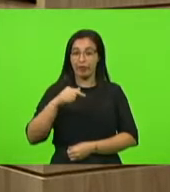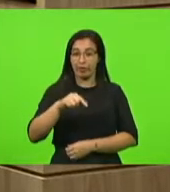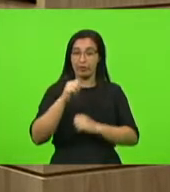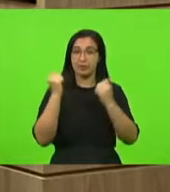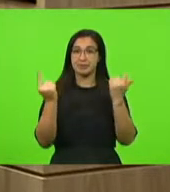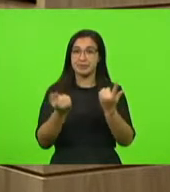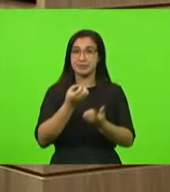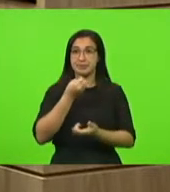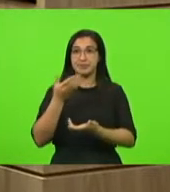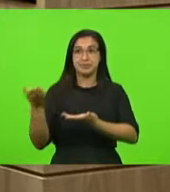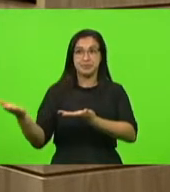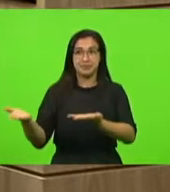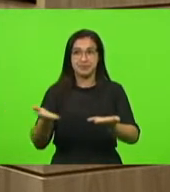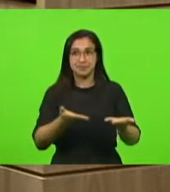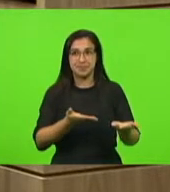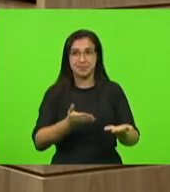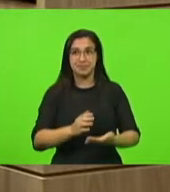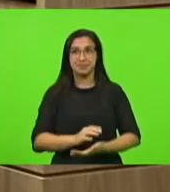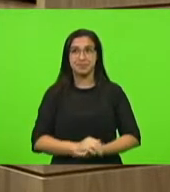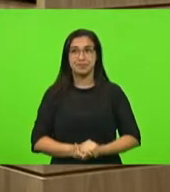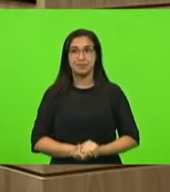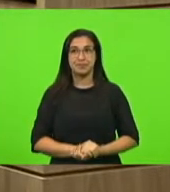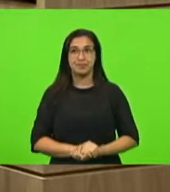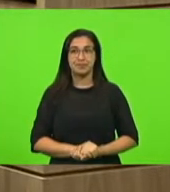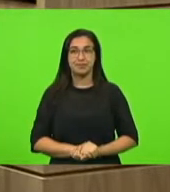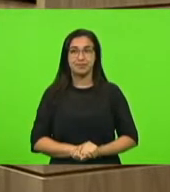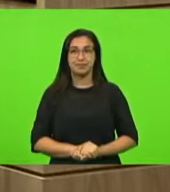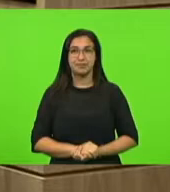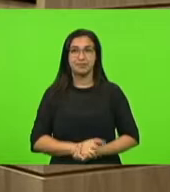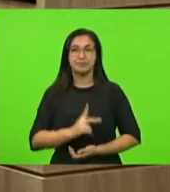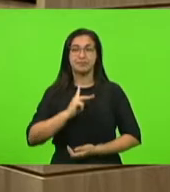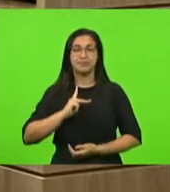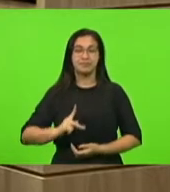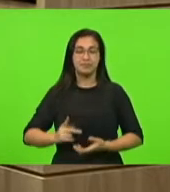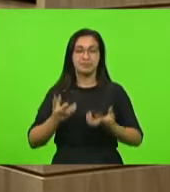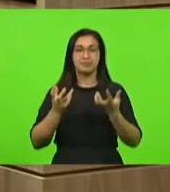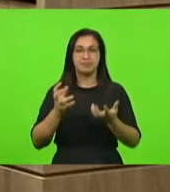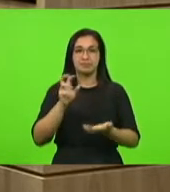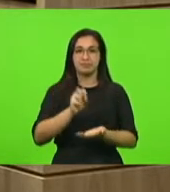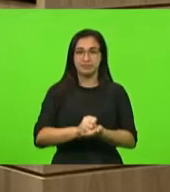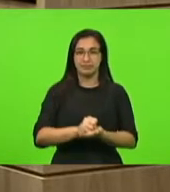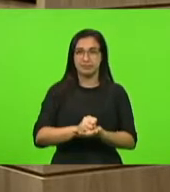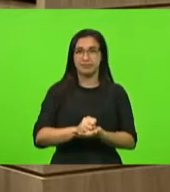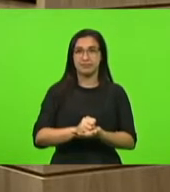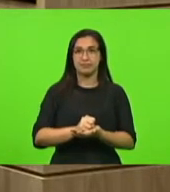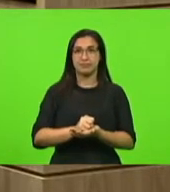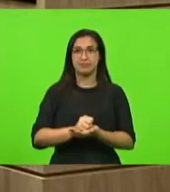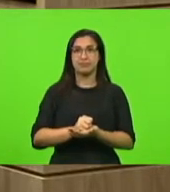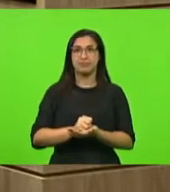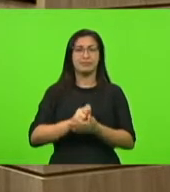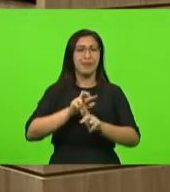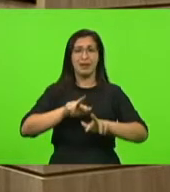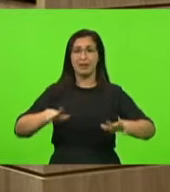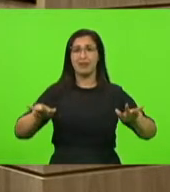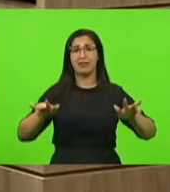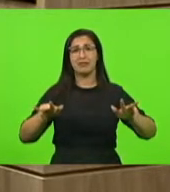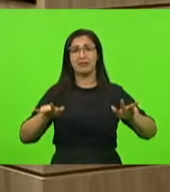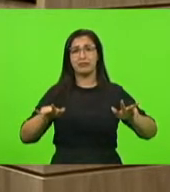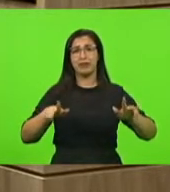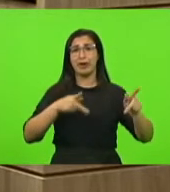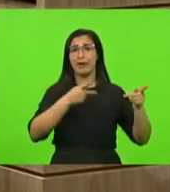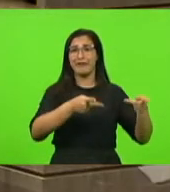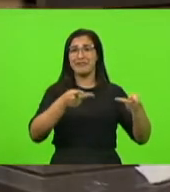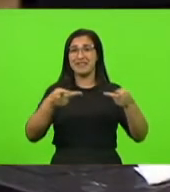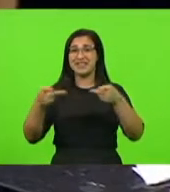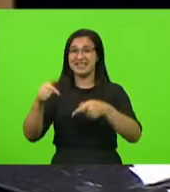muito bem-vindo. Senhor presidente, também fazer o registro. São diversas visitas que